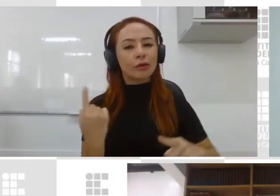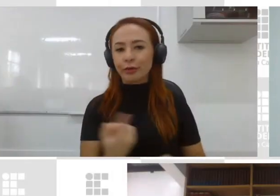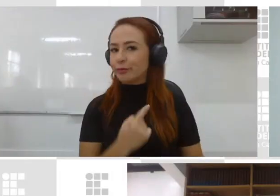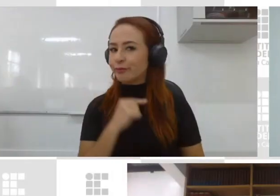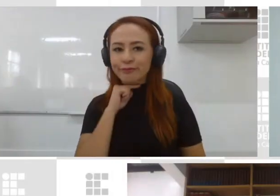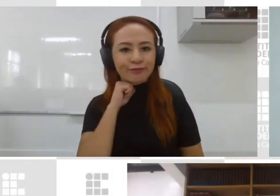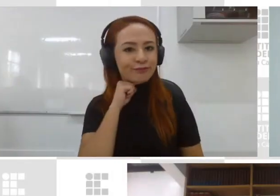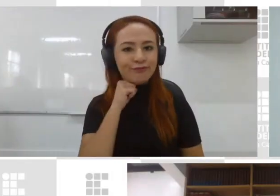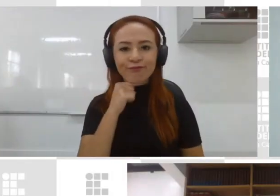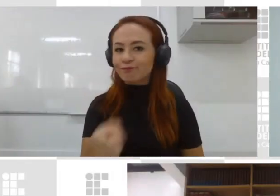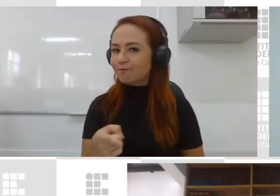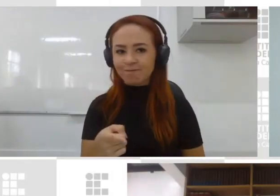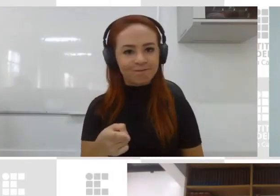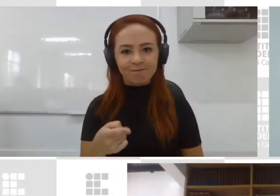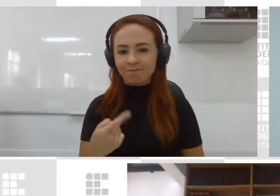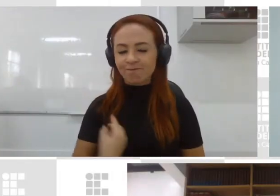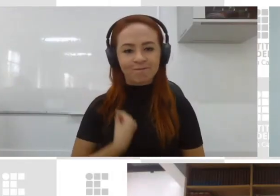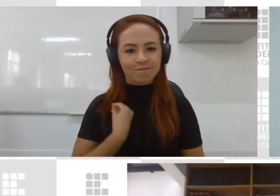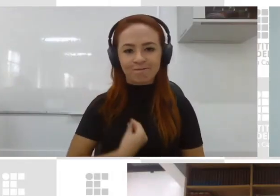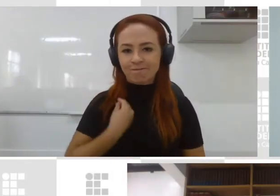futuro.